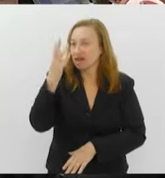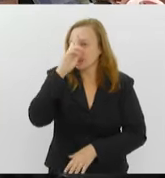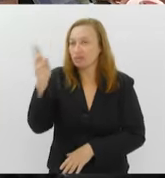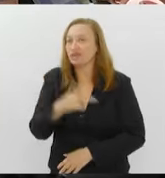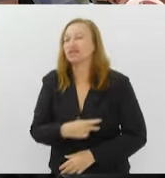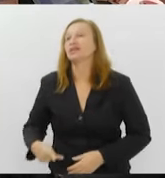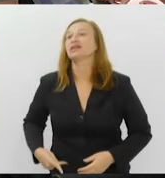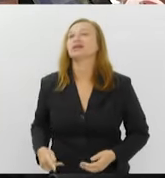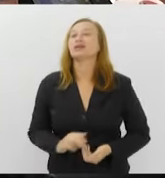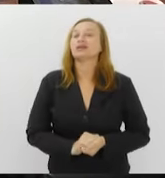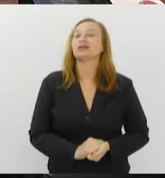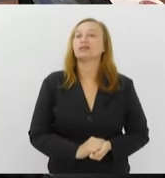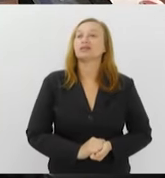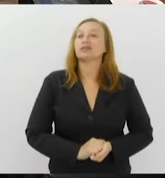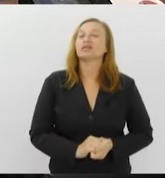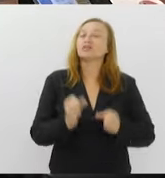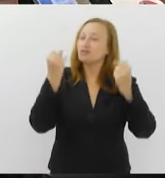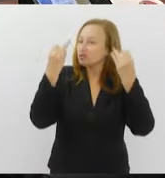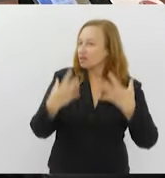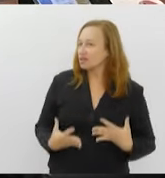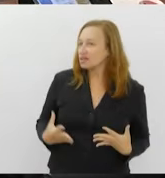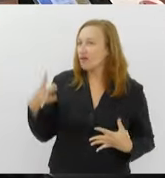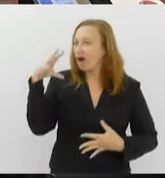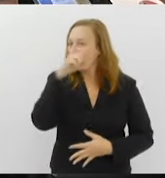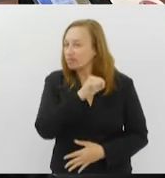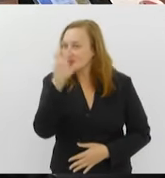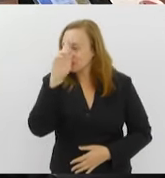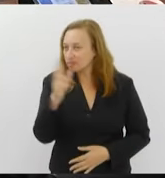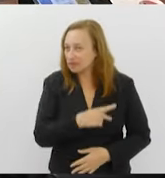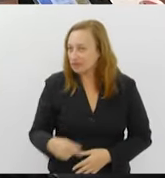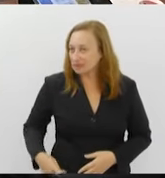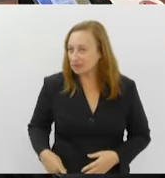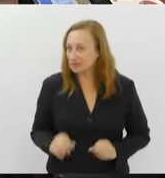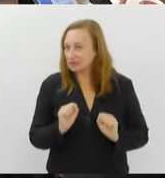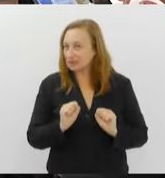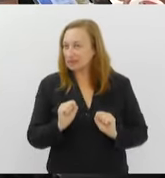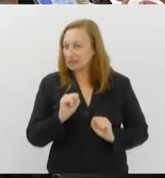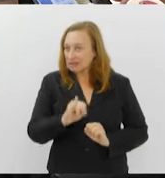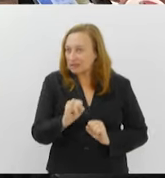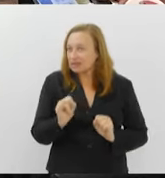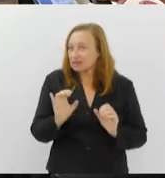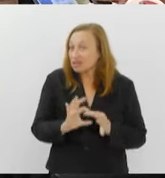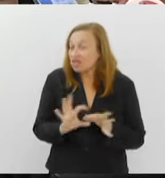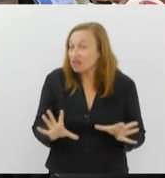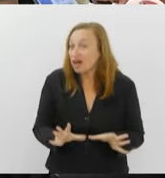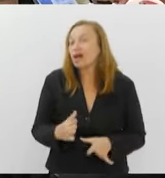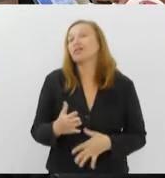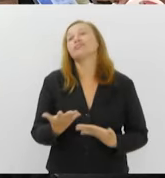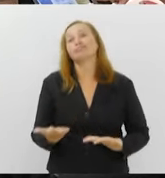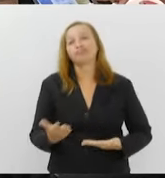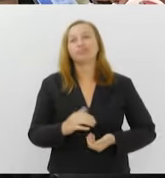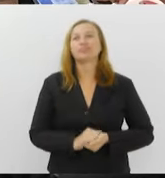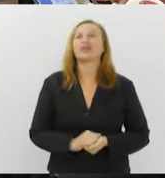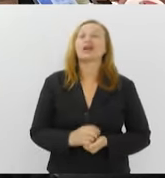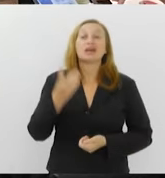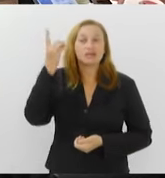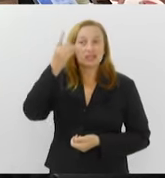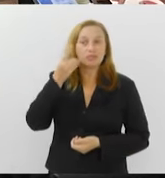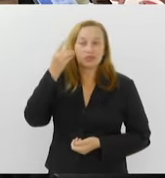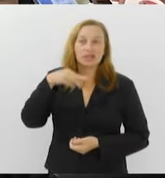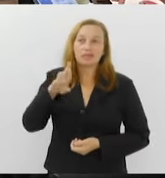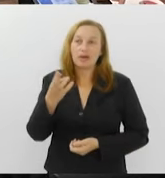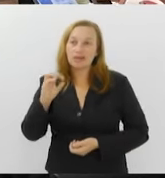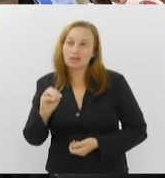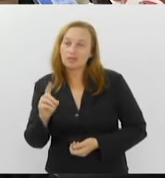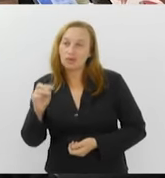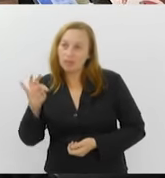presidente. Presidente, para um esclarecimento rapidinho, se Vossa Excelência consentir. Eu sei que está no processo. Muito obrigado, deputado Márcio Galberto. Deputado